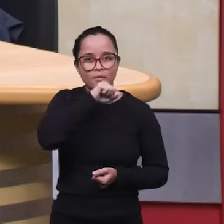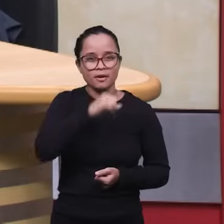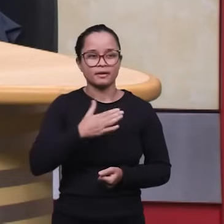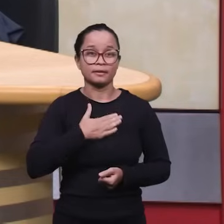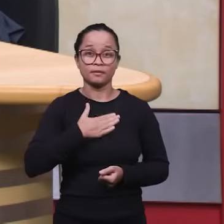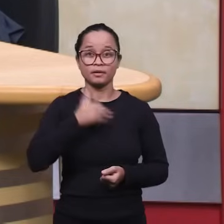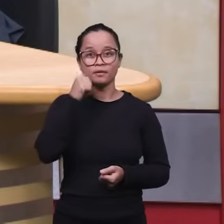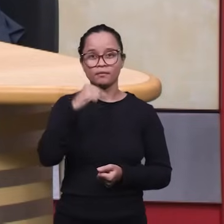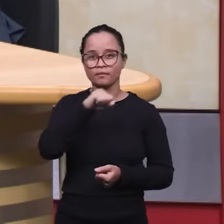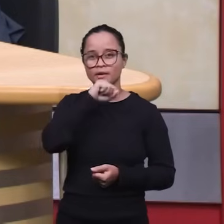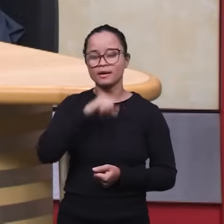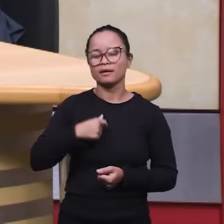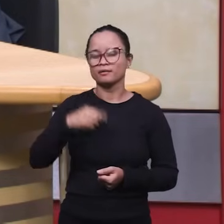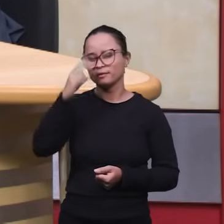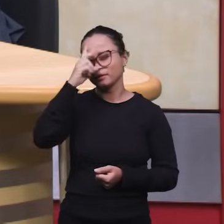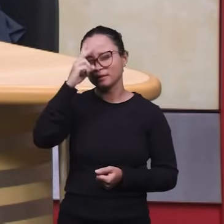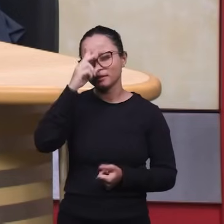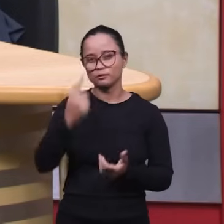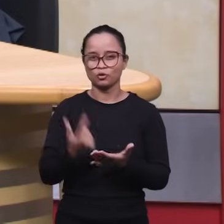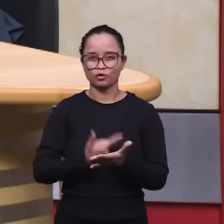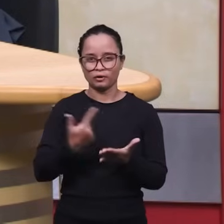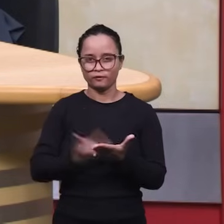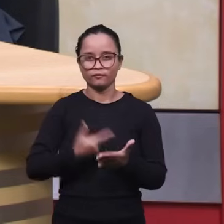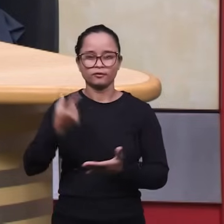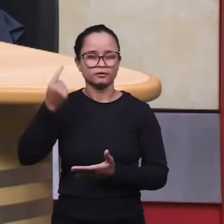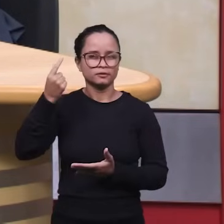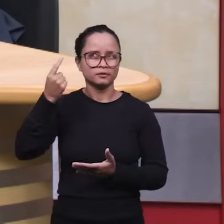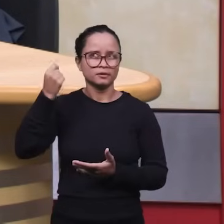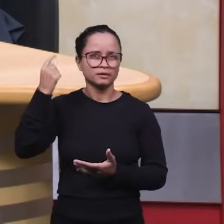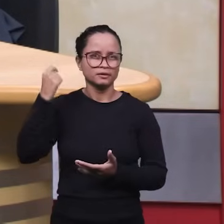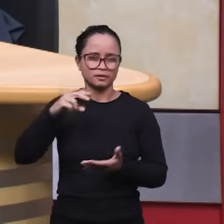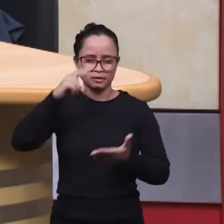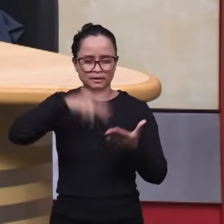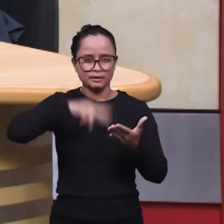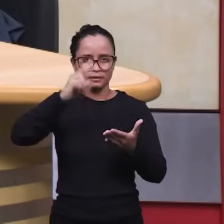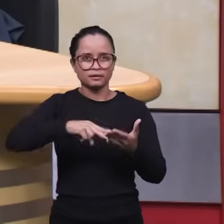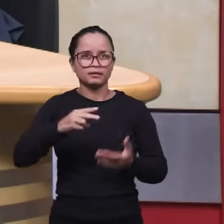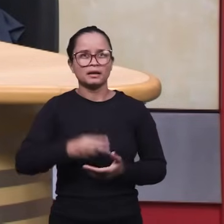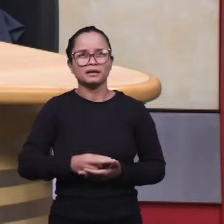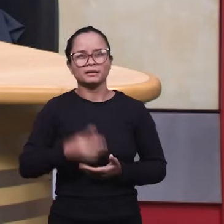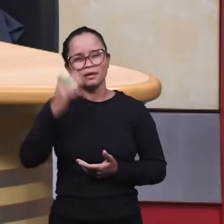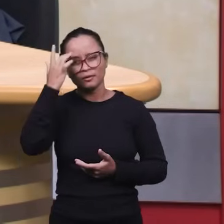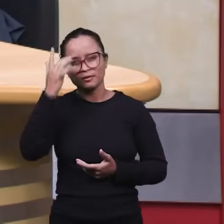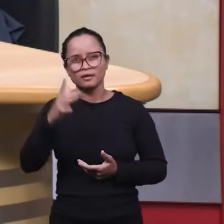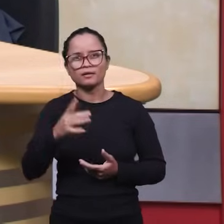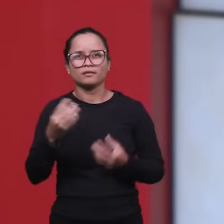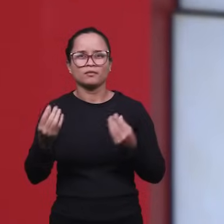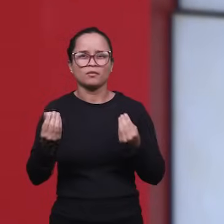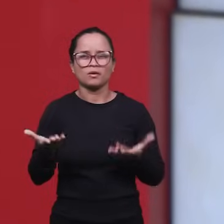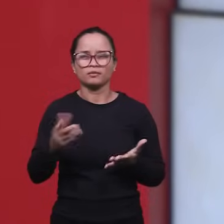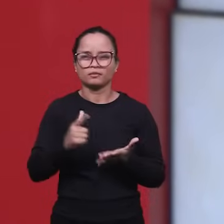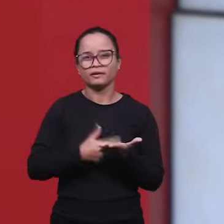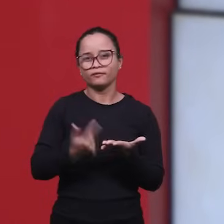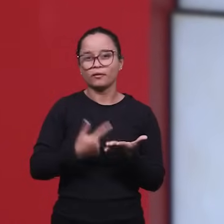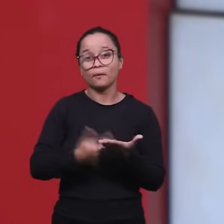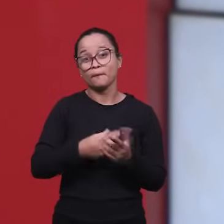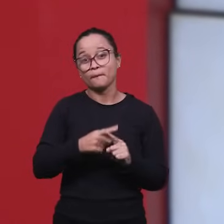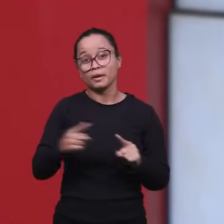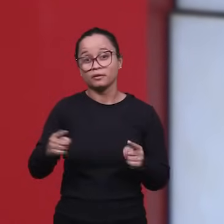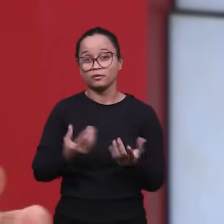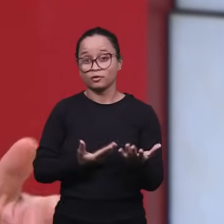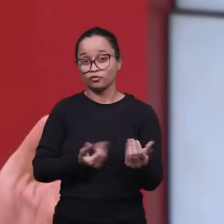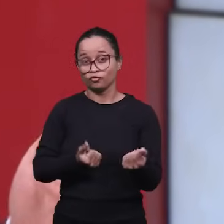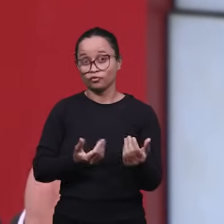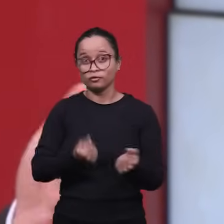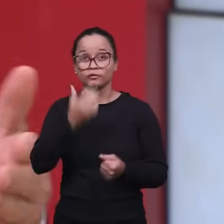minha. Eu lembro que eu li um livro há muito tempo, se você perguntar para mim que livro que é, não sei, não recordo, mas eu era bem jovem ainda. Então